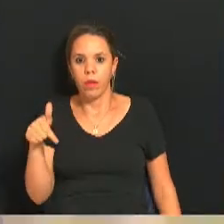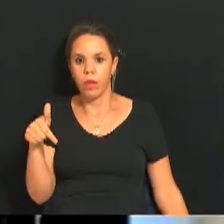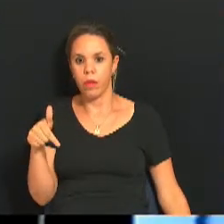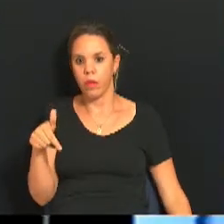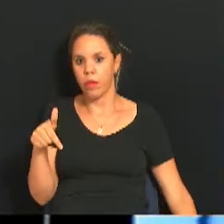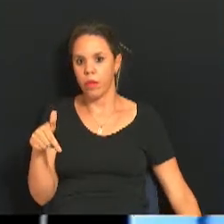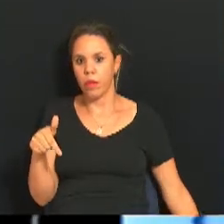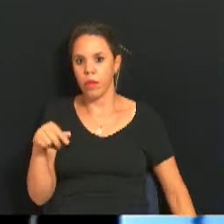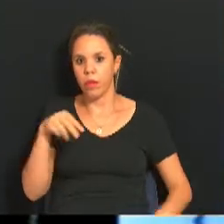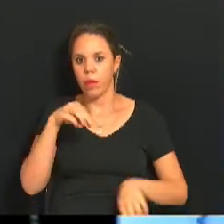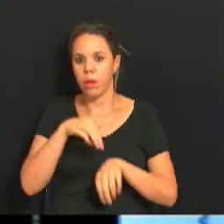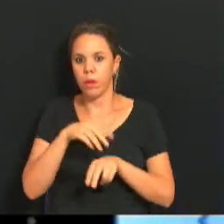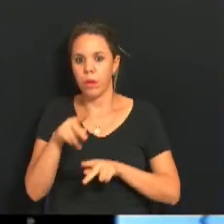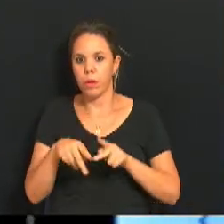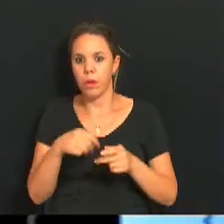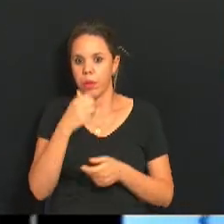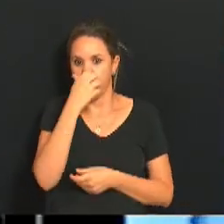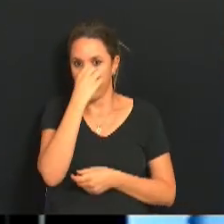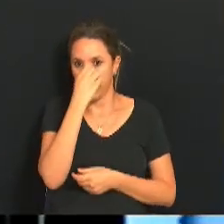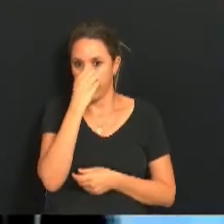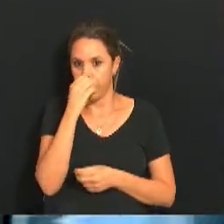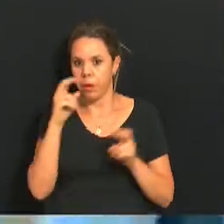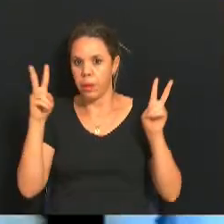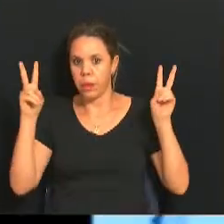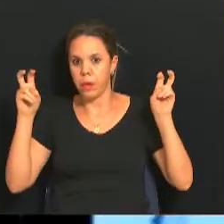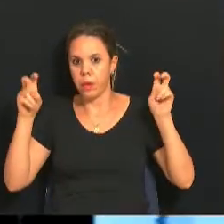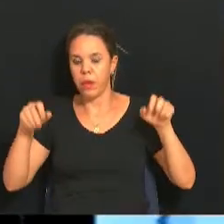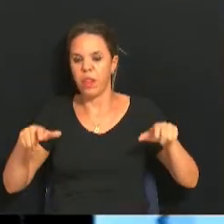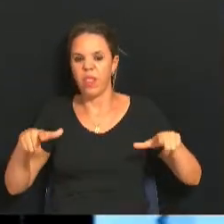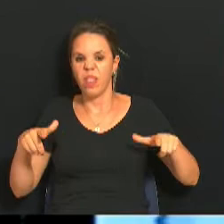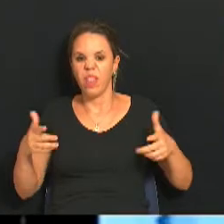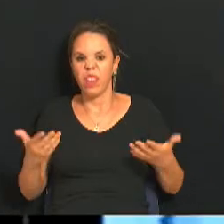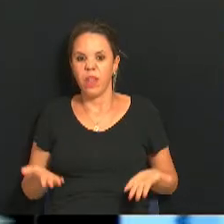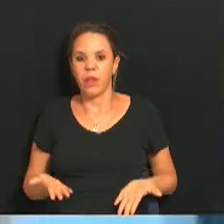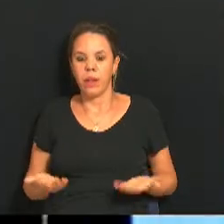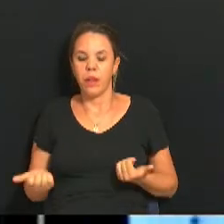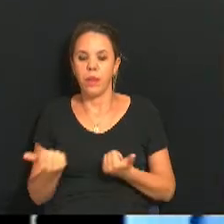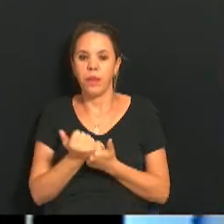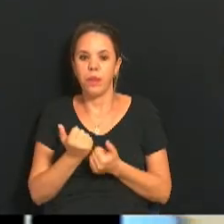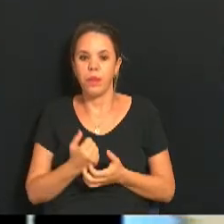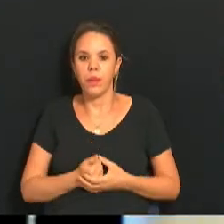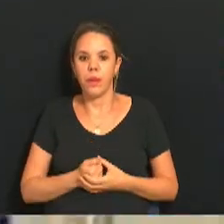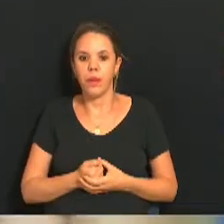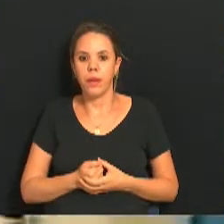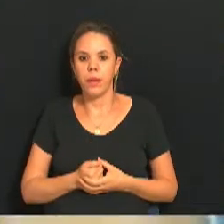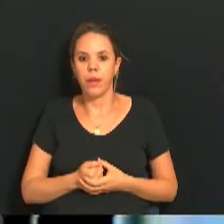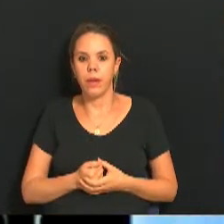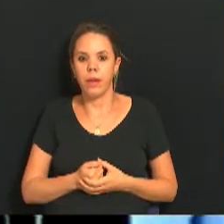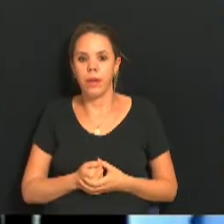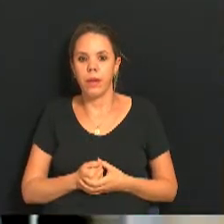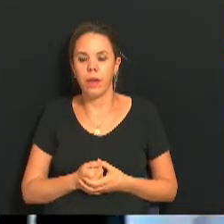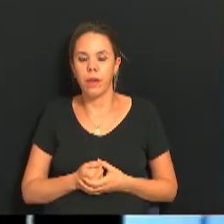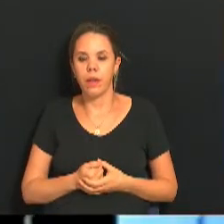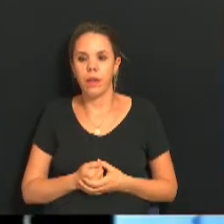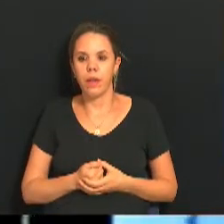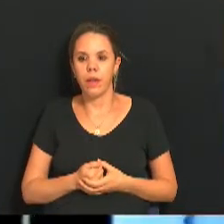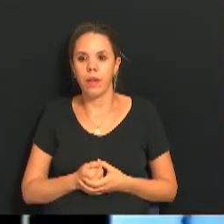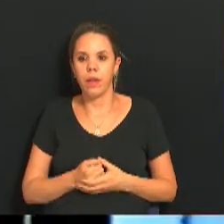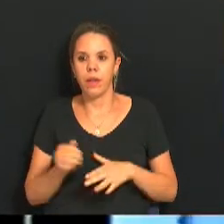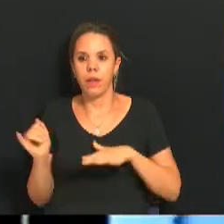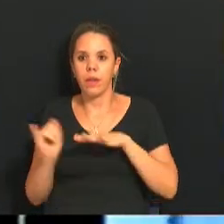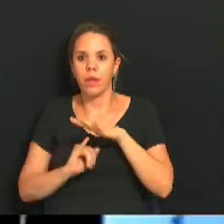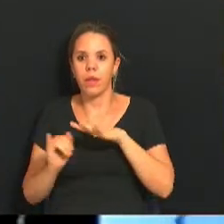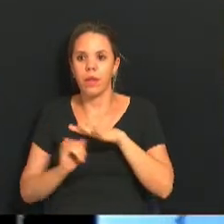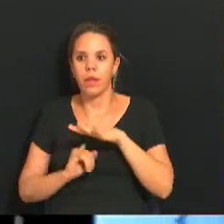membros é de colares e correntes edição formados por entidades